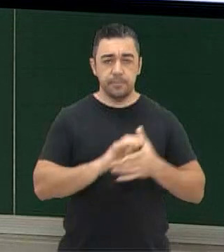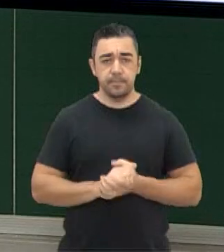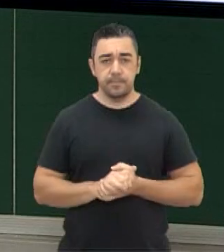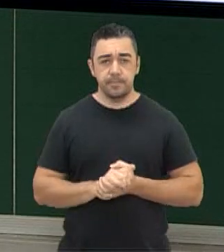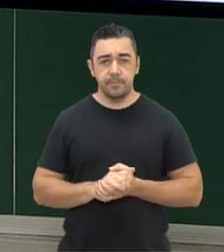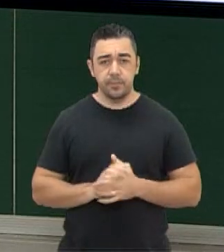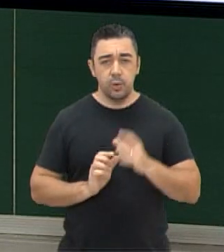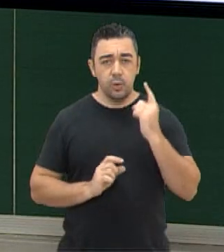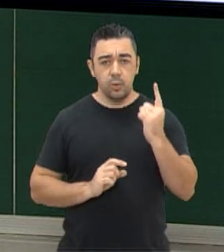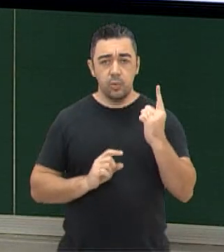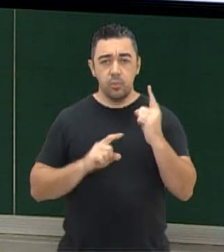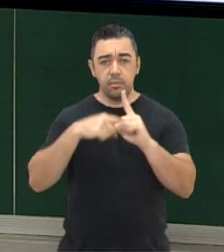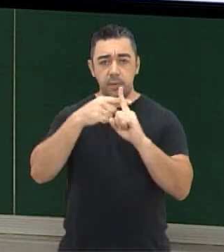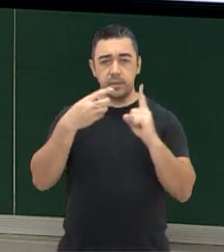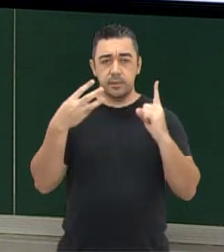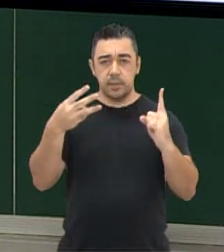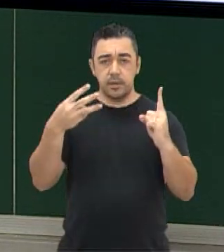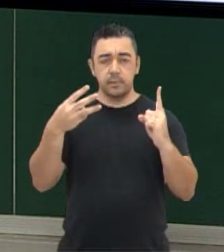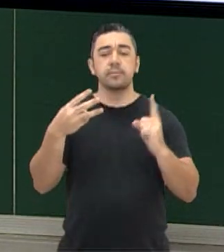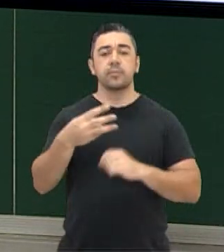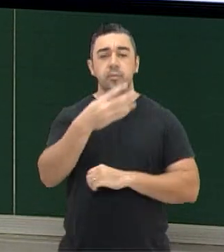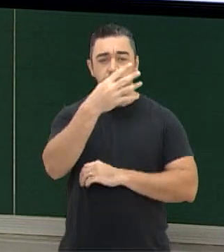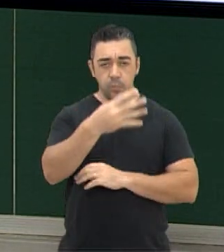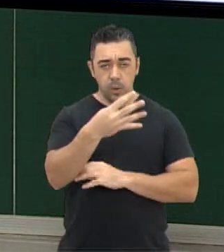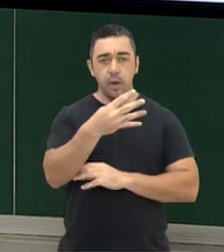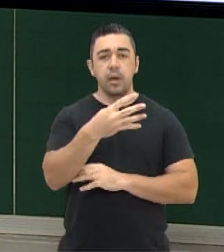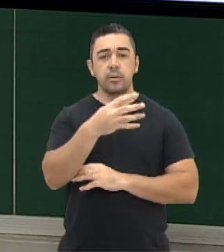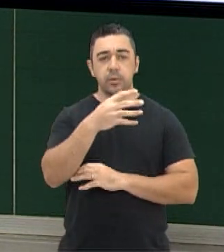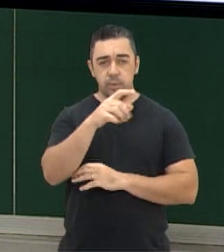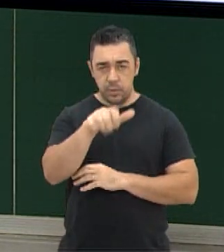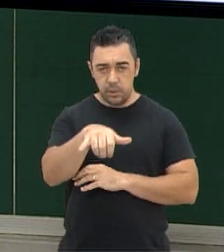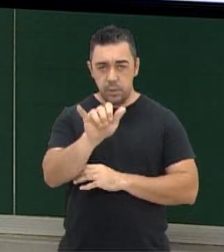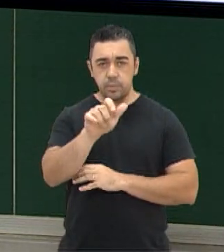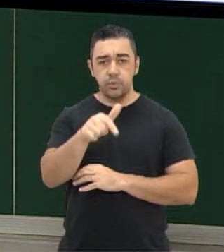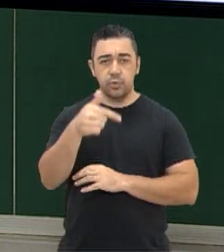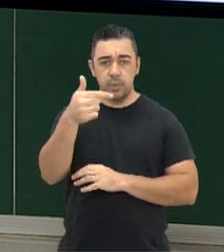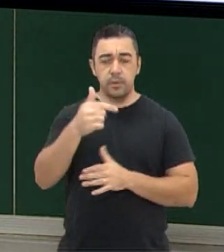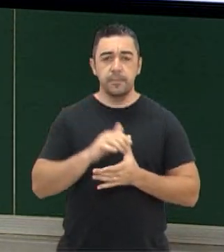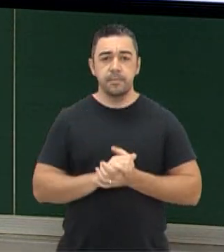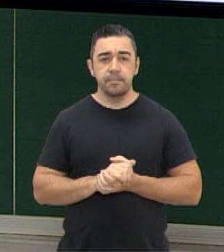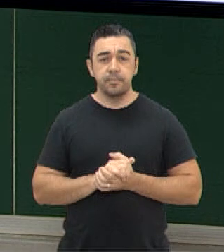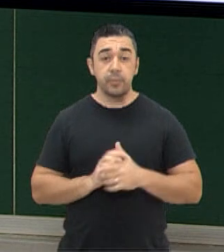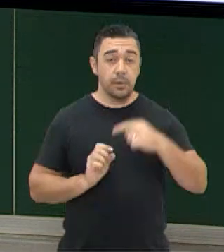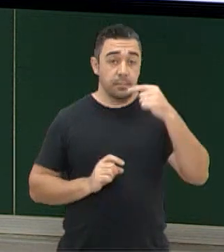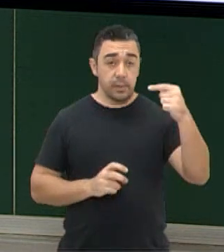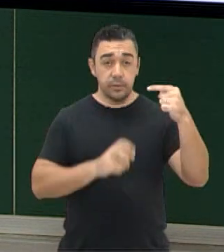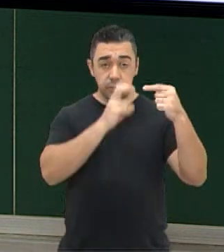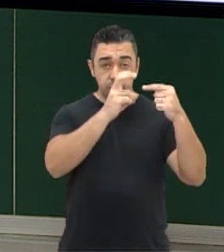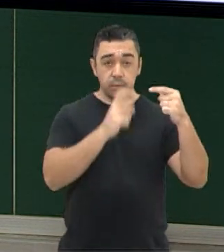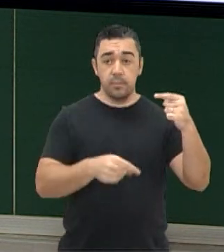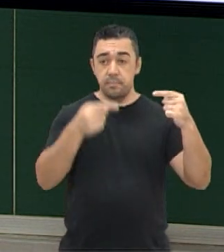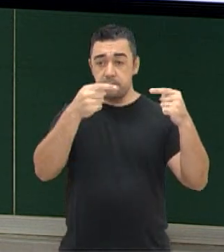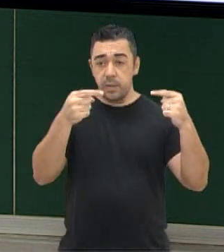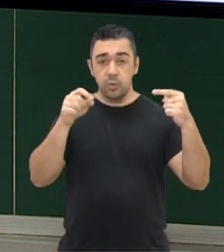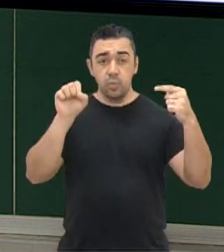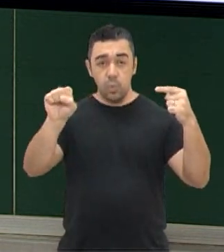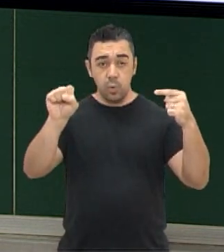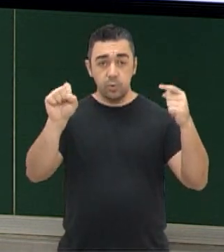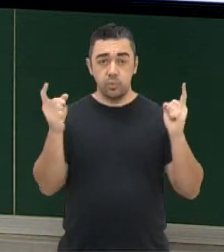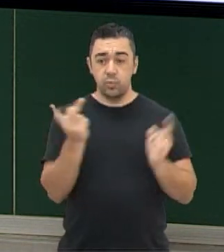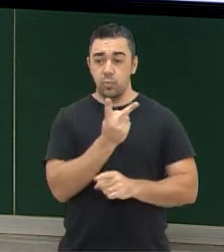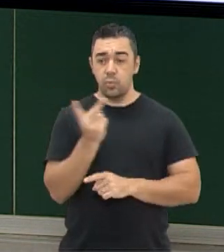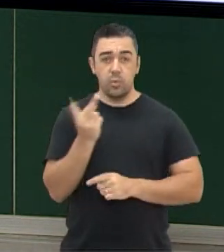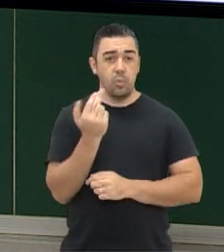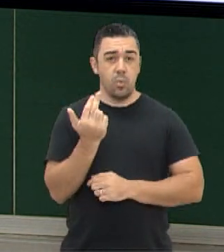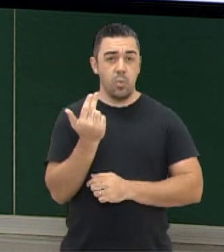1 com mais 3, mais 4y ao quadrado. Menos 5 com menos 8,